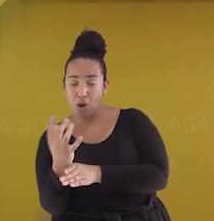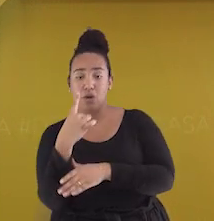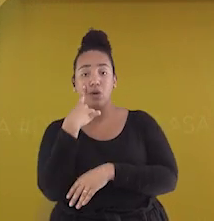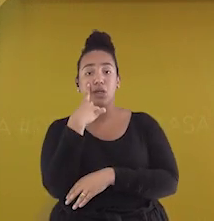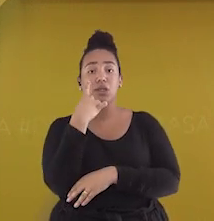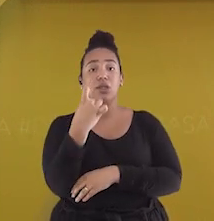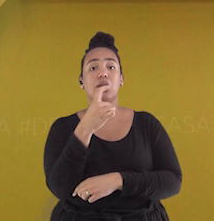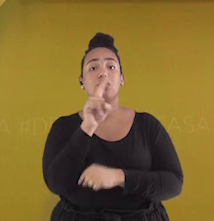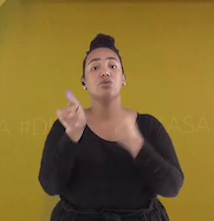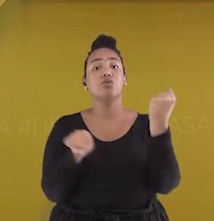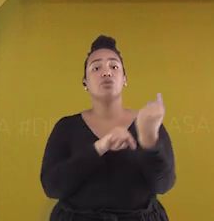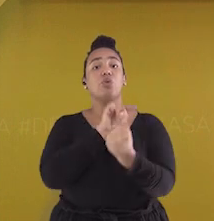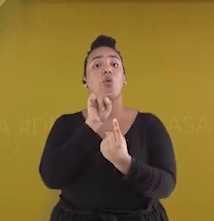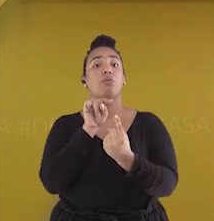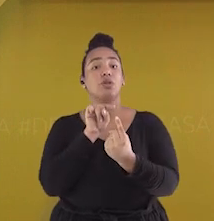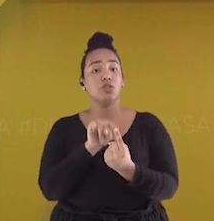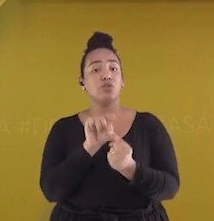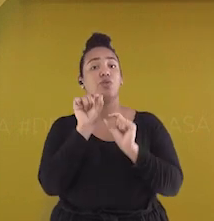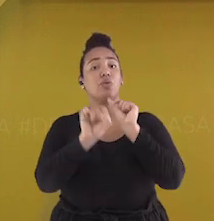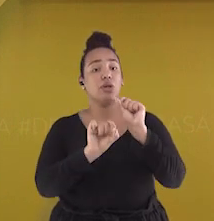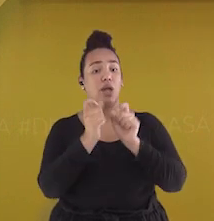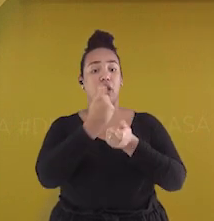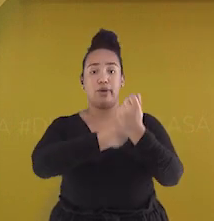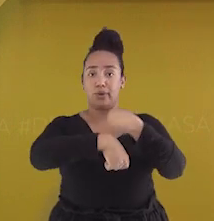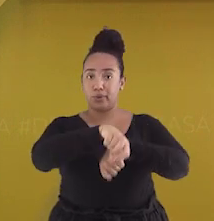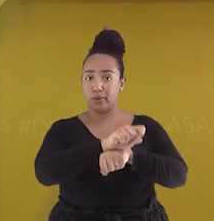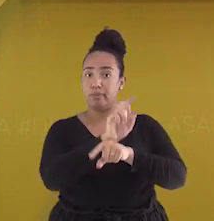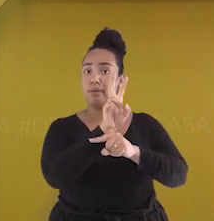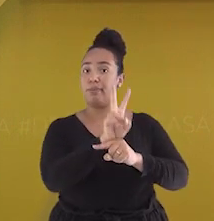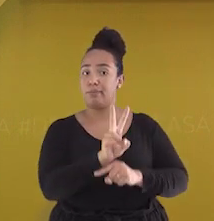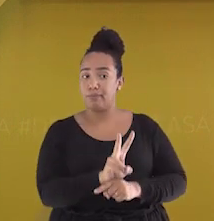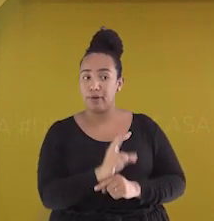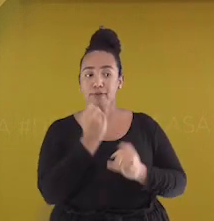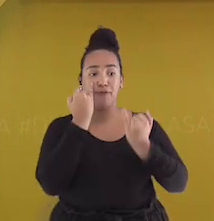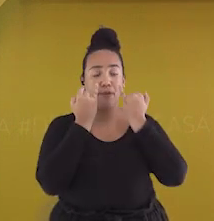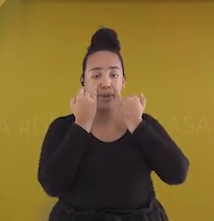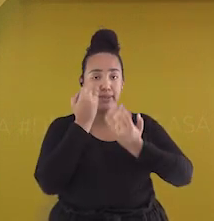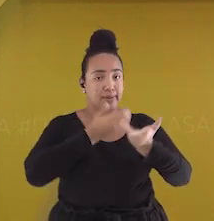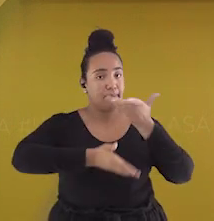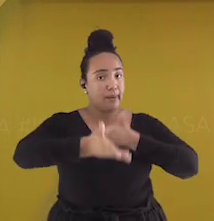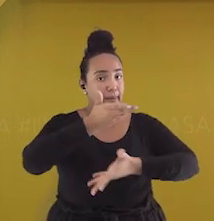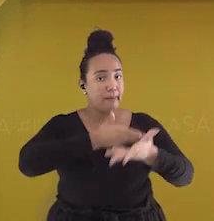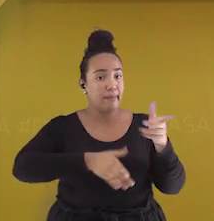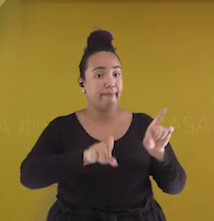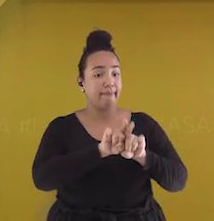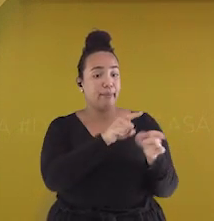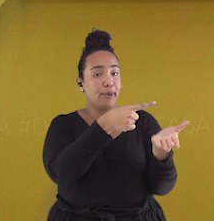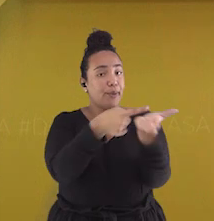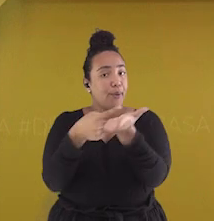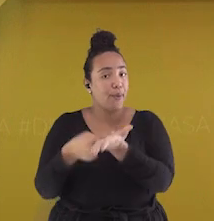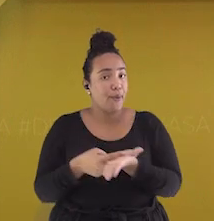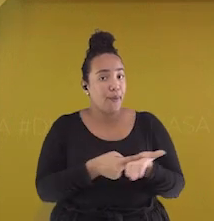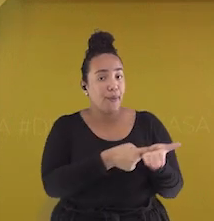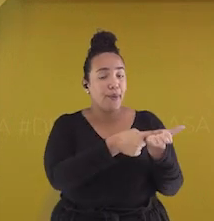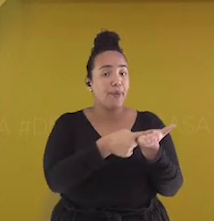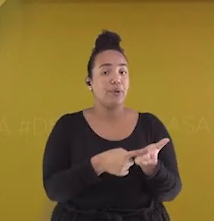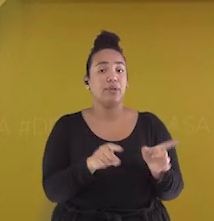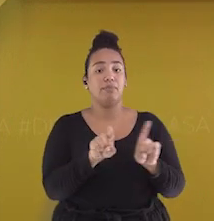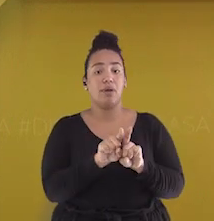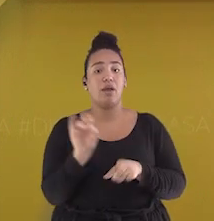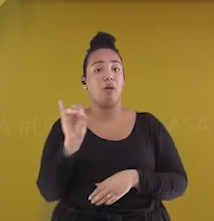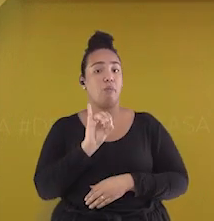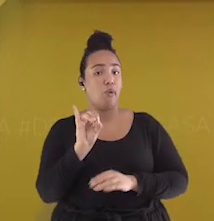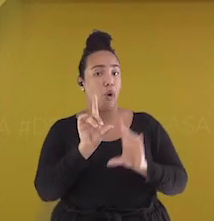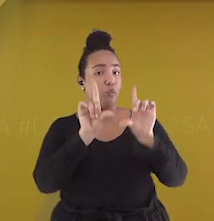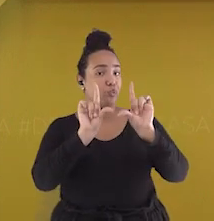comum é fortalecer e proteger suas economias, troca de informações entre si, acordos, redução